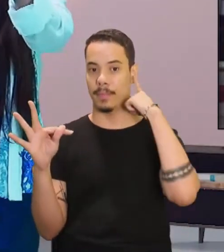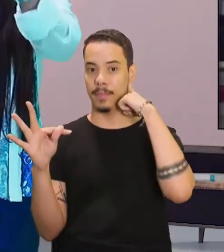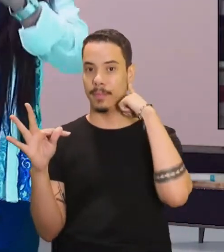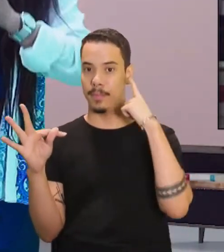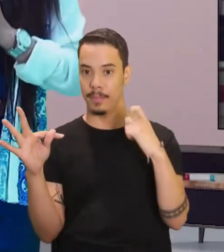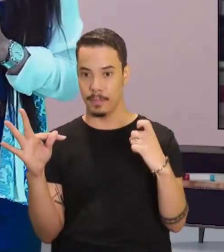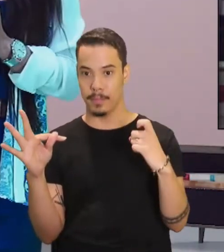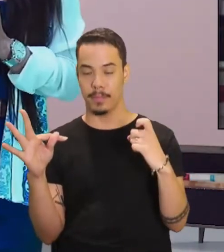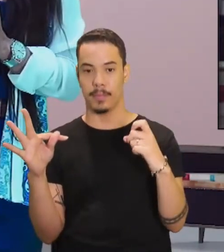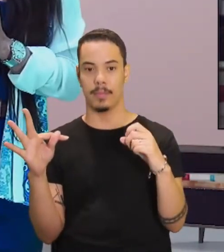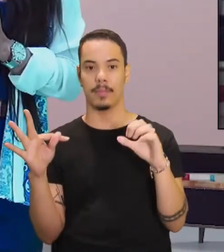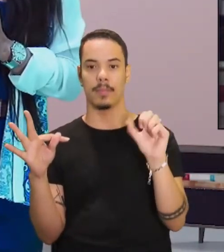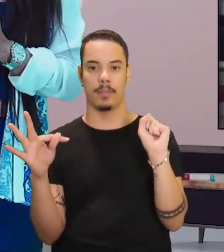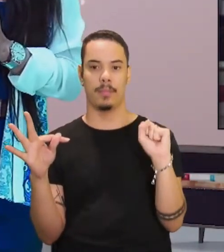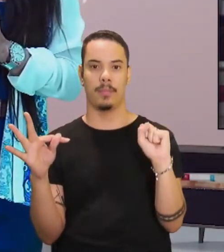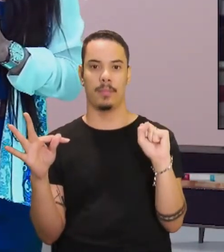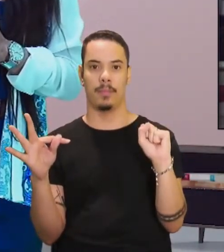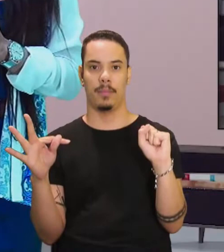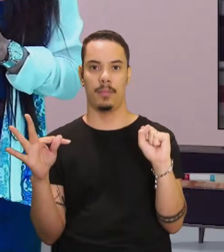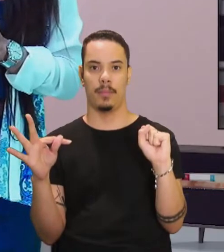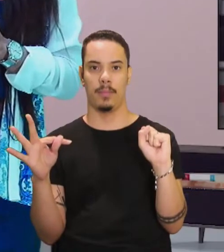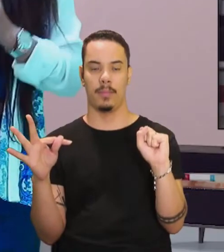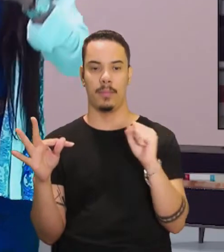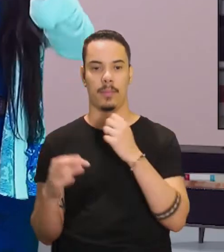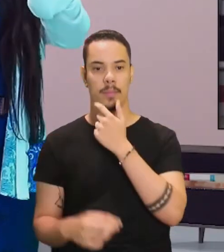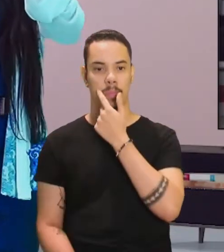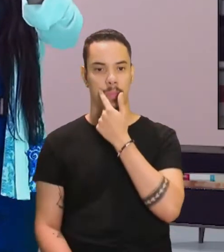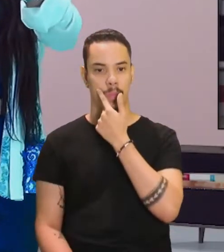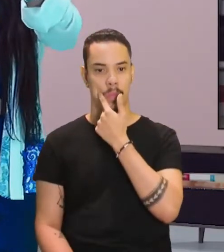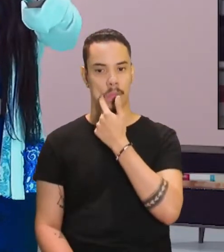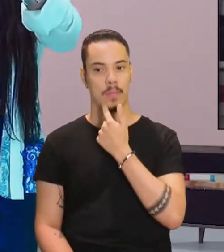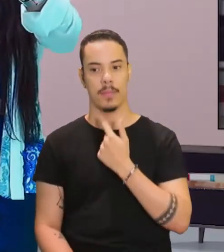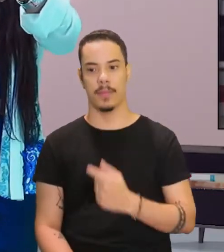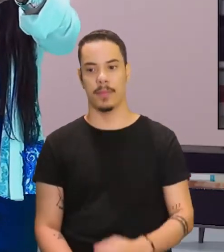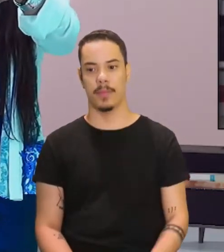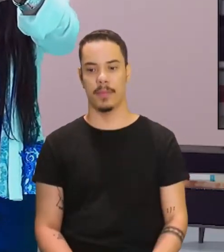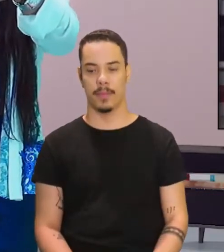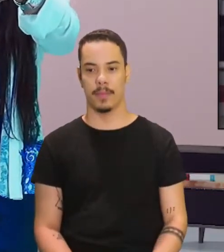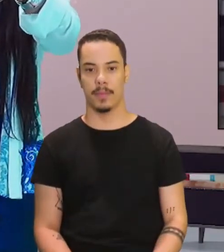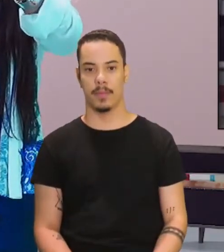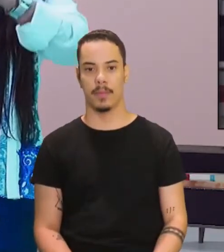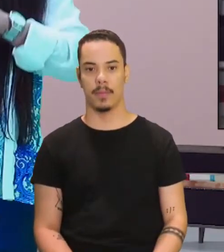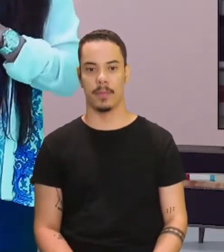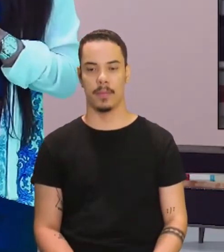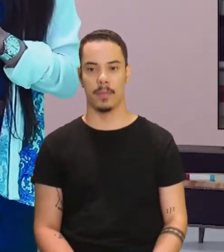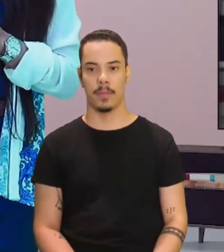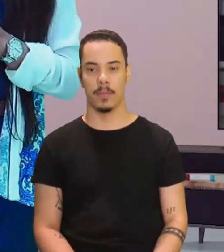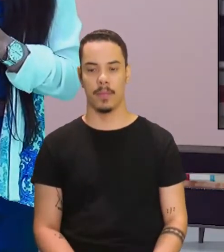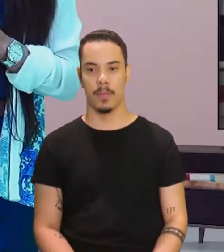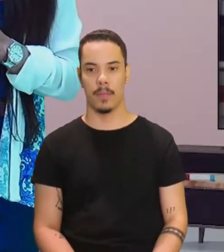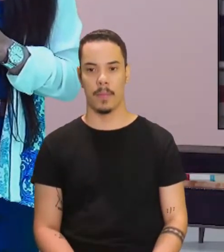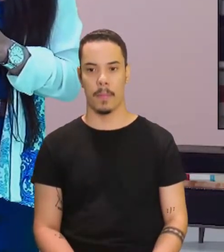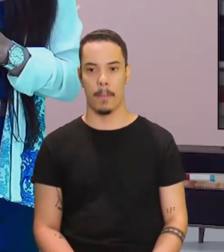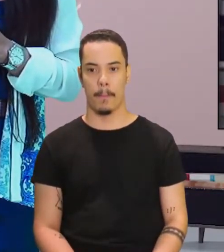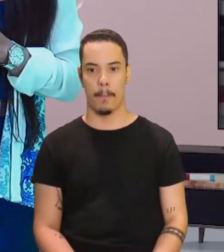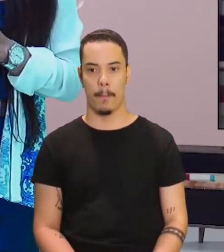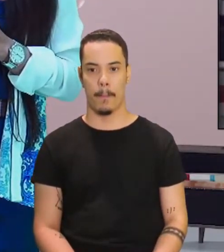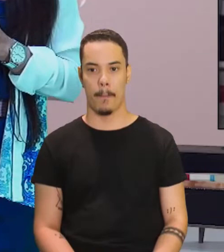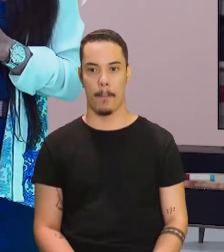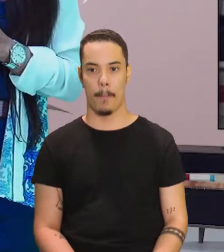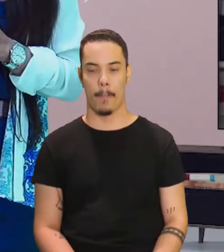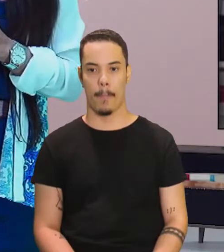faça também aí esse exercício. Vai lá. Da letra S. Da letra T.